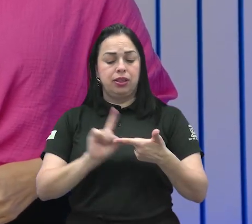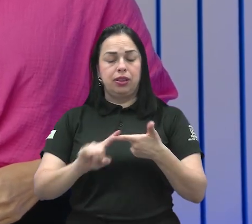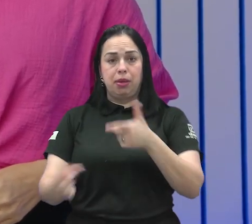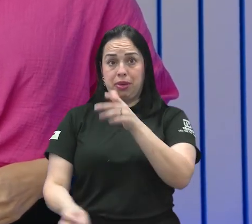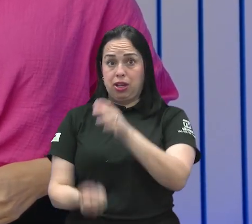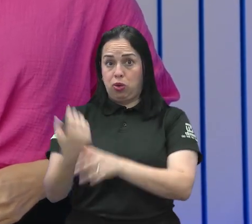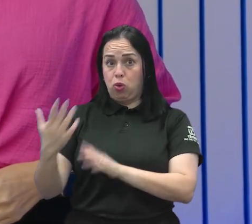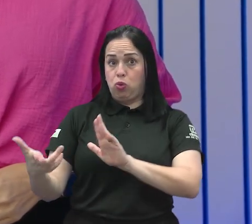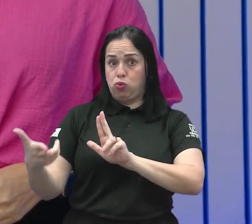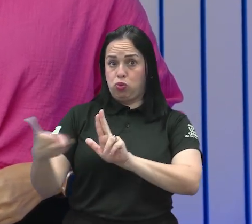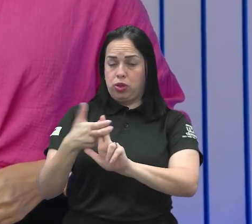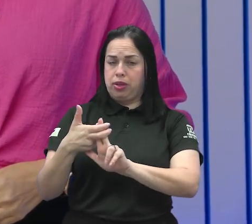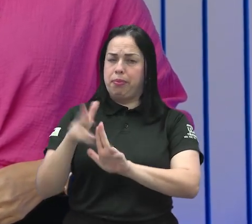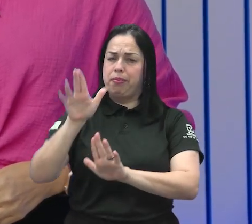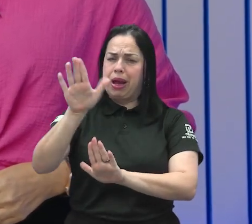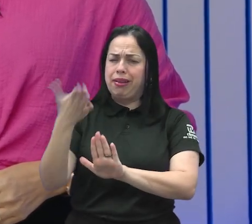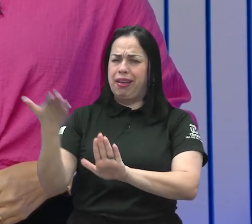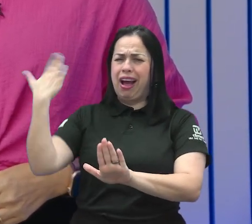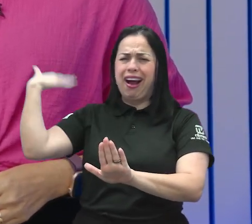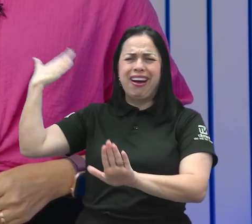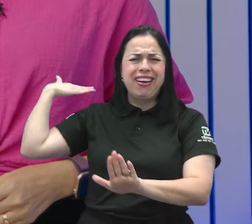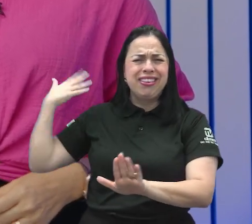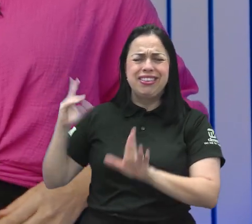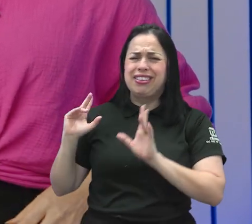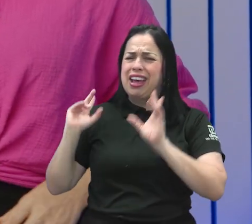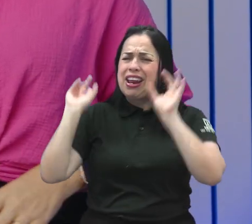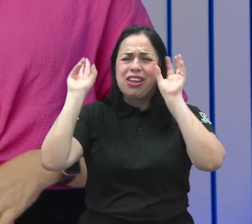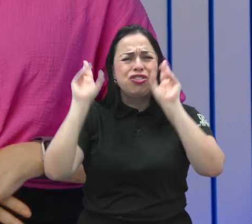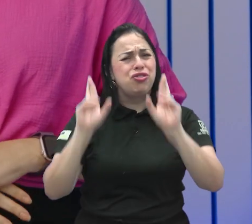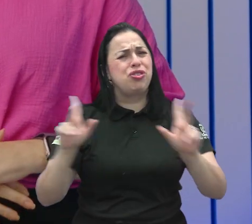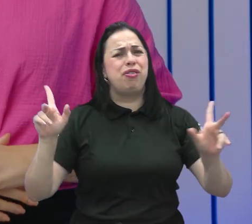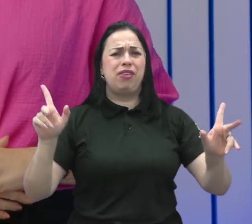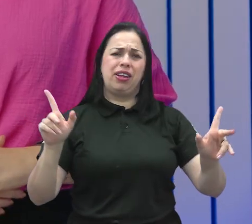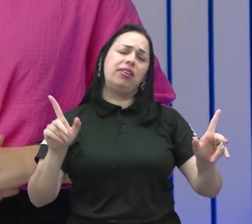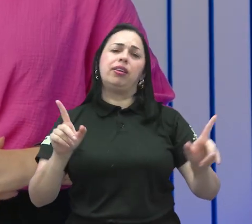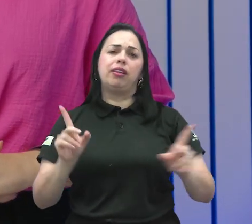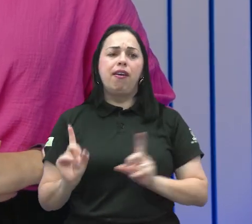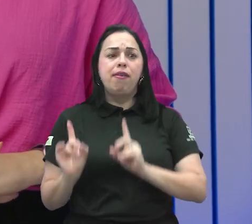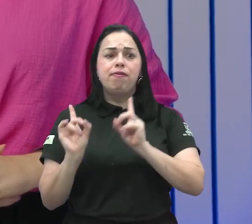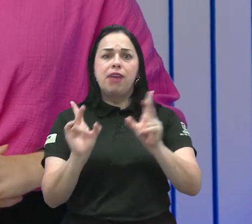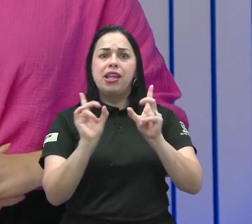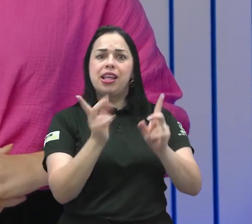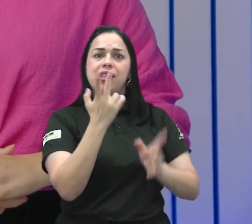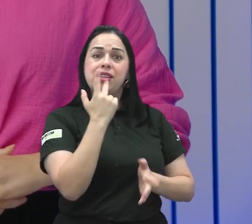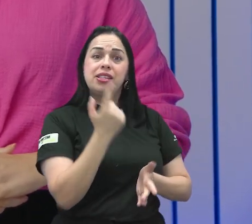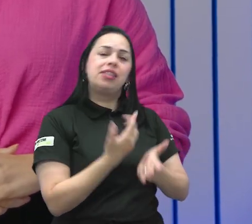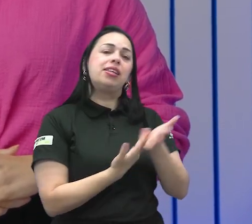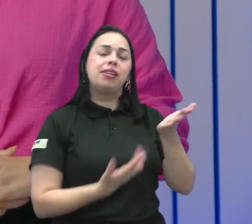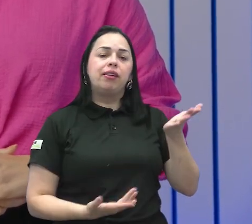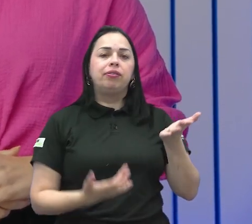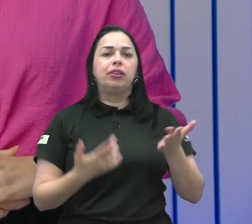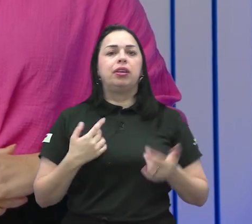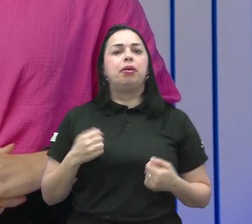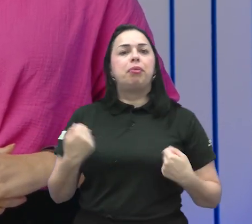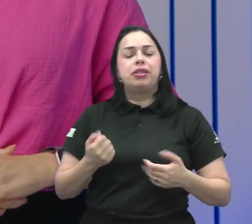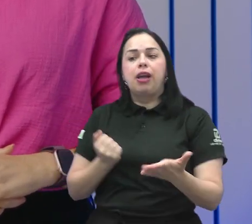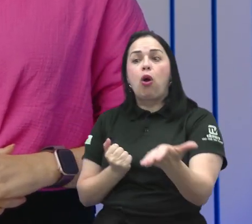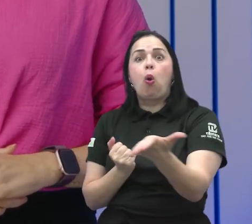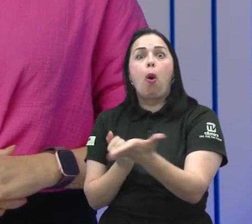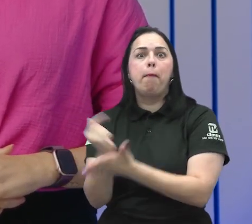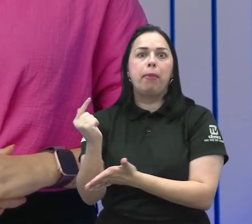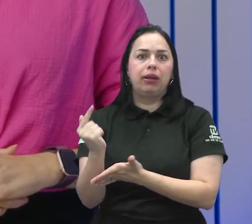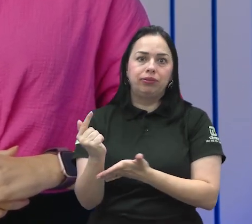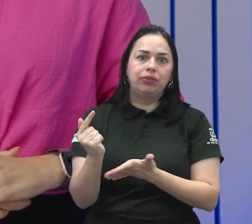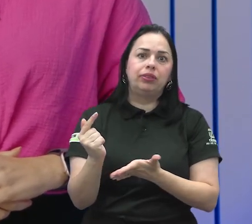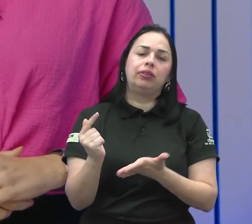1988 e da criação do SUS, o cenário era completamente diferente. A principal forma de obter sangue era